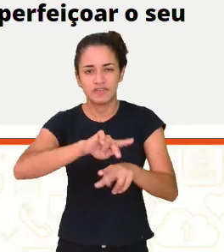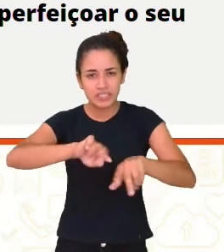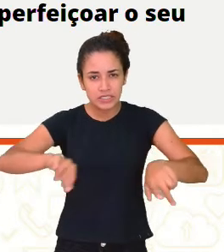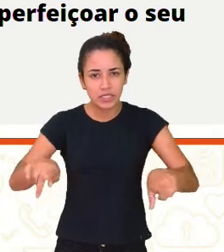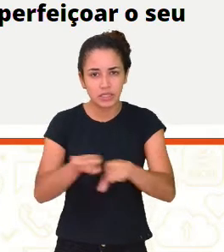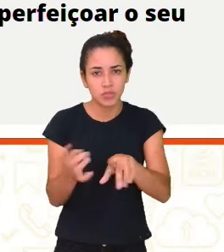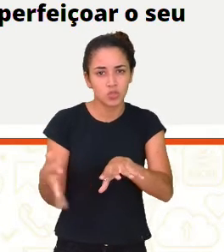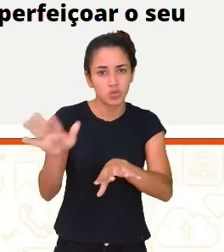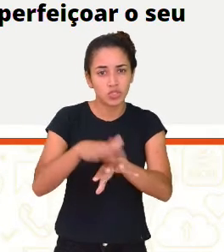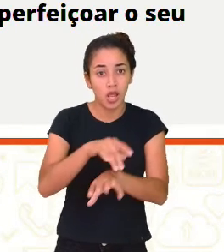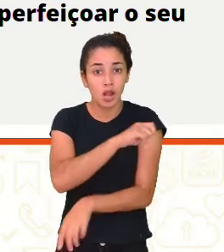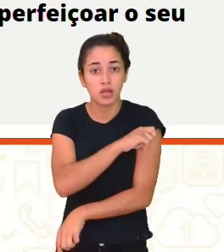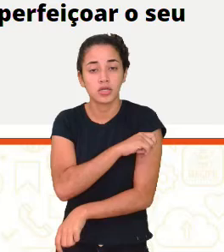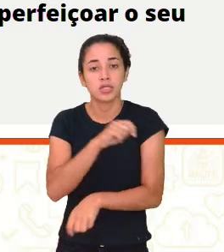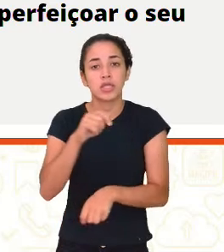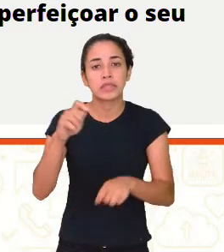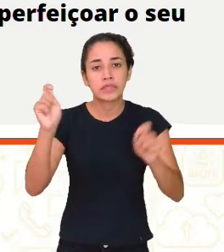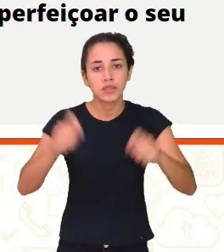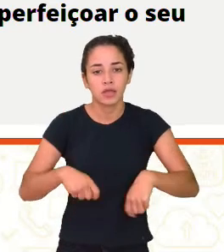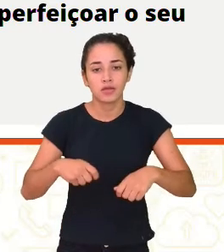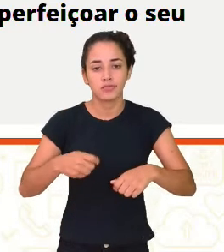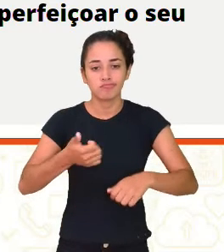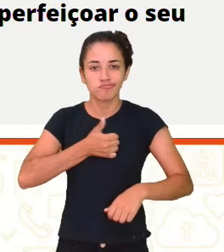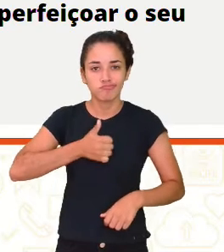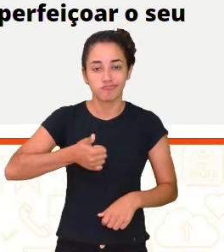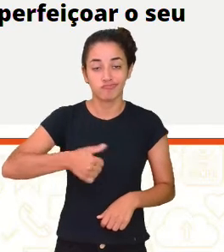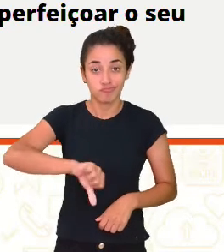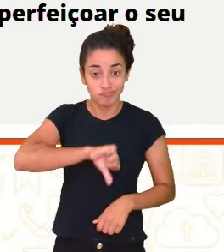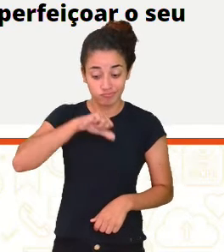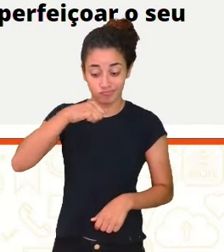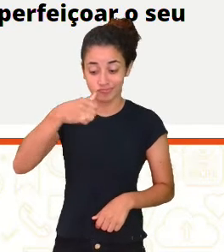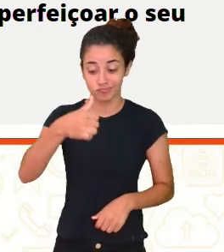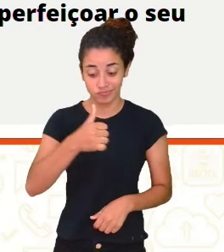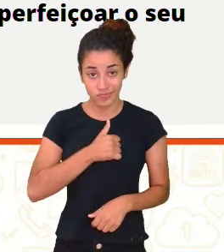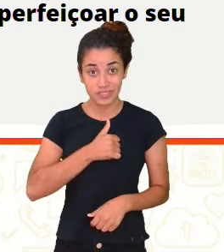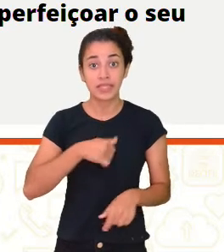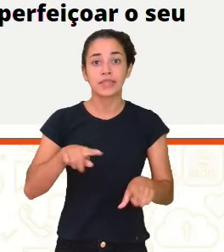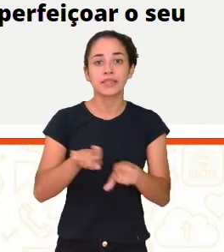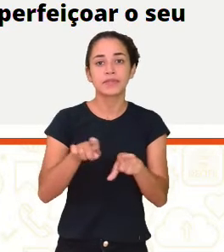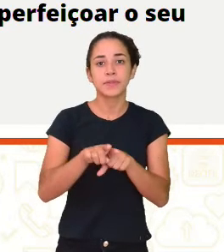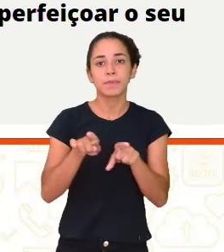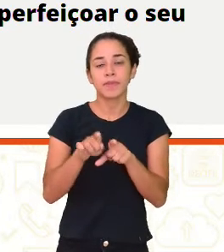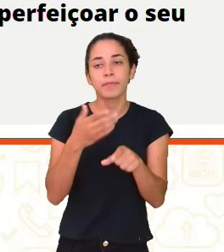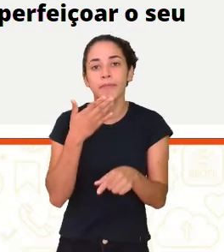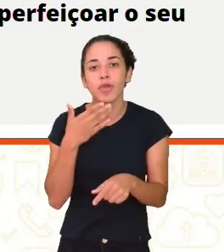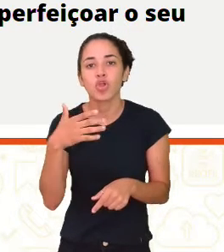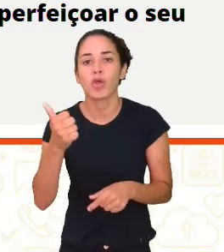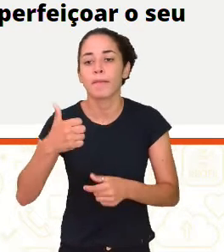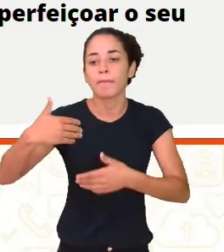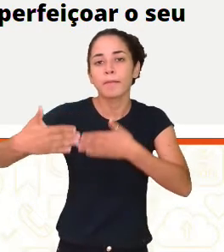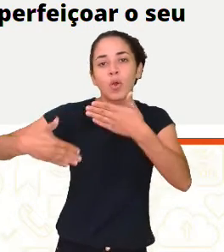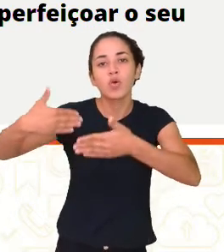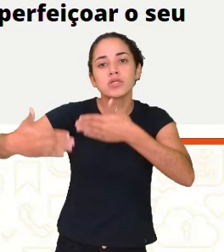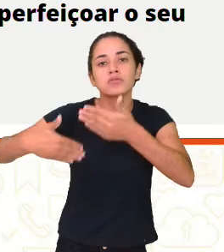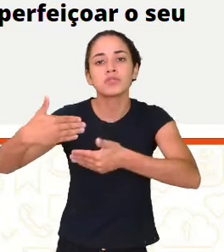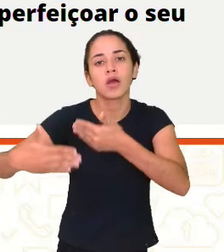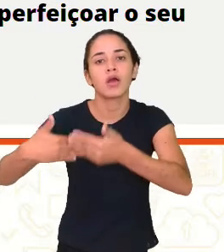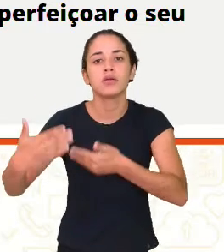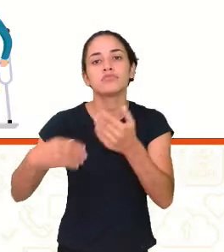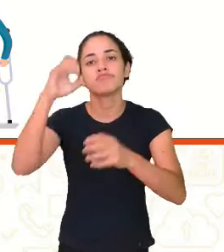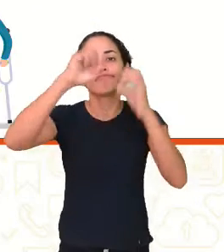mais chances de fortalecer a autoestima e, consequentemente, aperfeiçoar o seu próprio processo